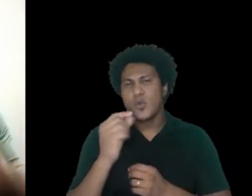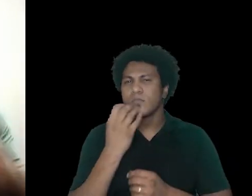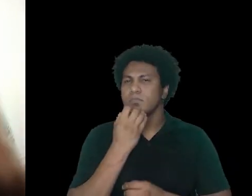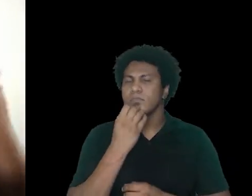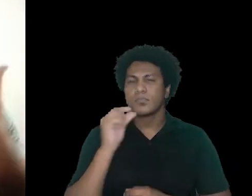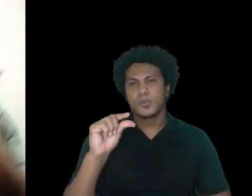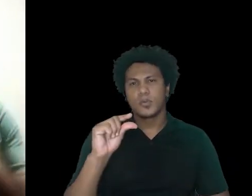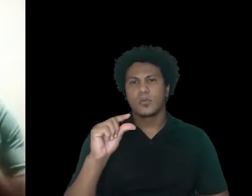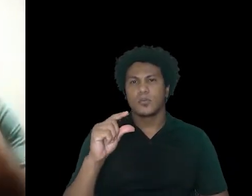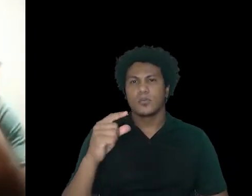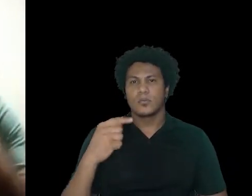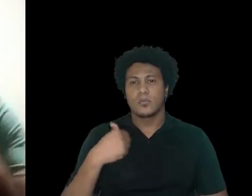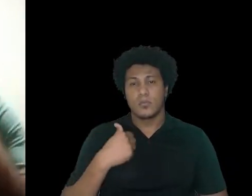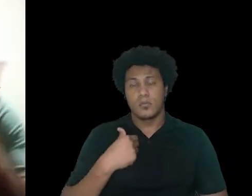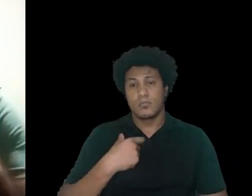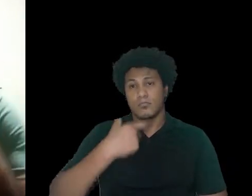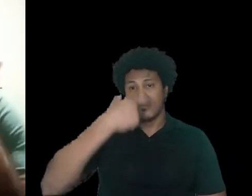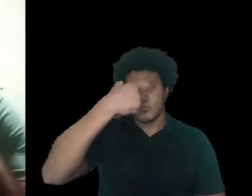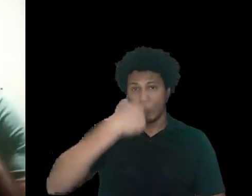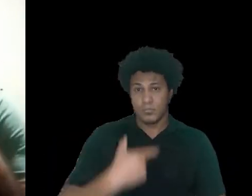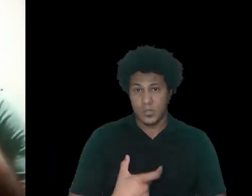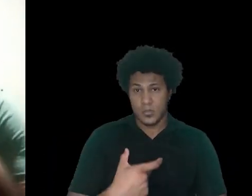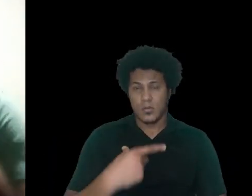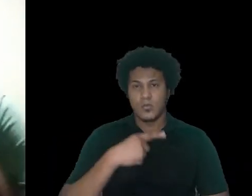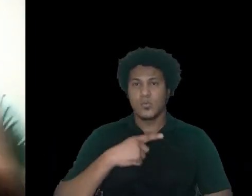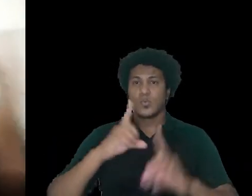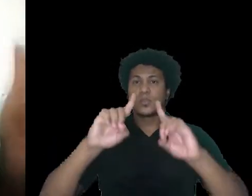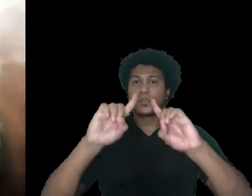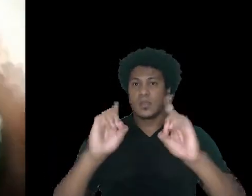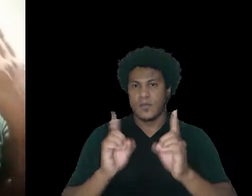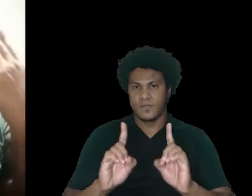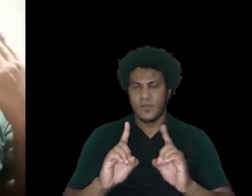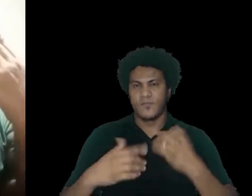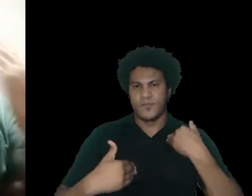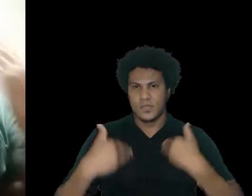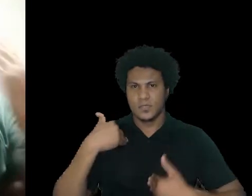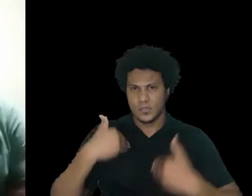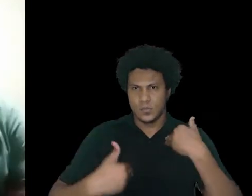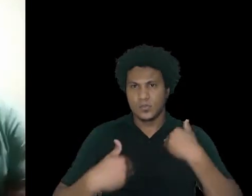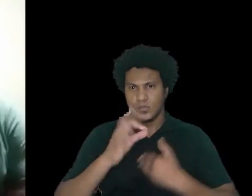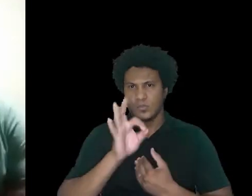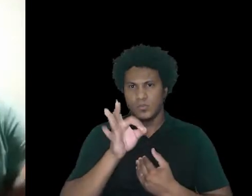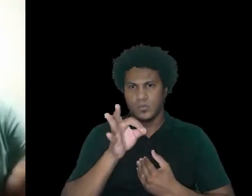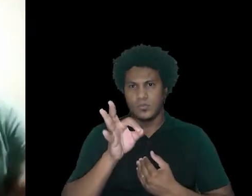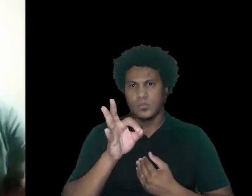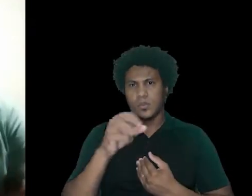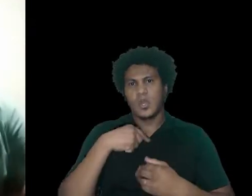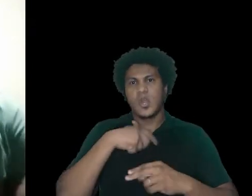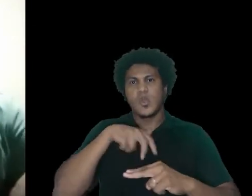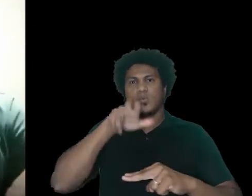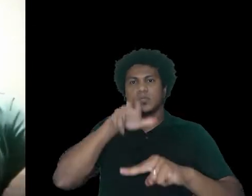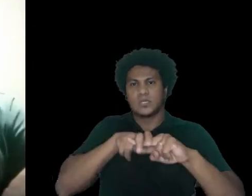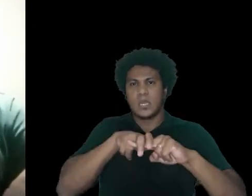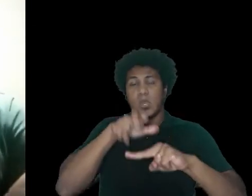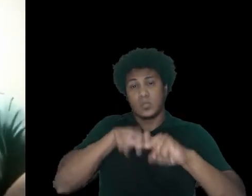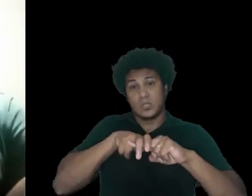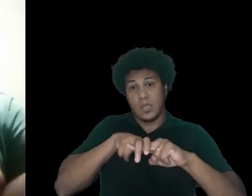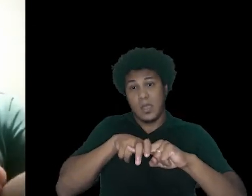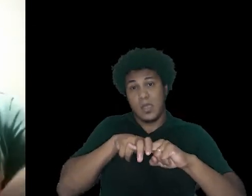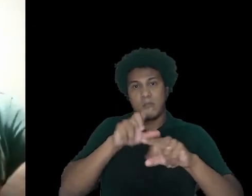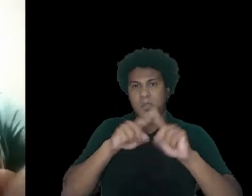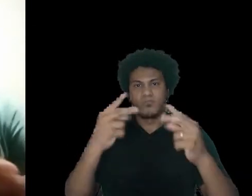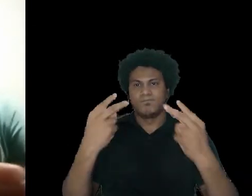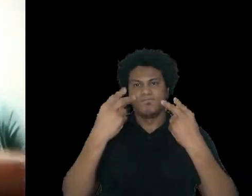uso bigode e barba está um pouco rala. Ao fundo está. Eu sou uma pessoa que tenho uma